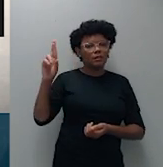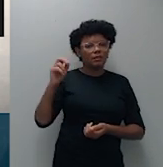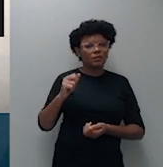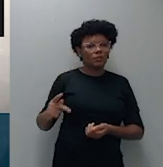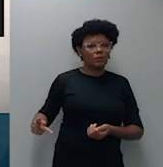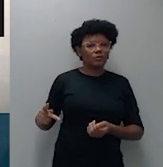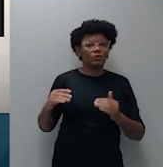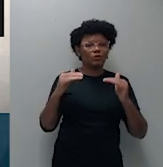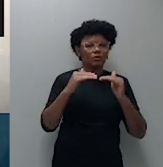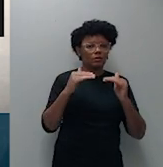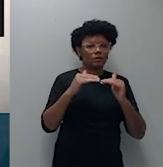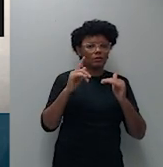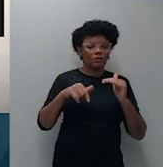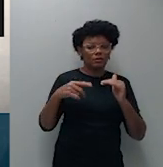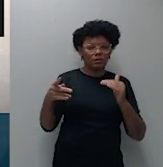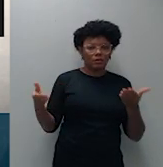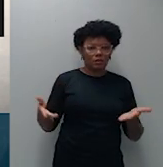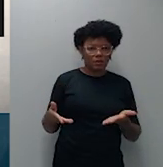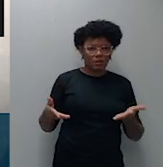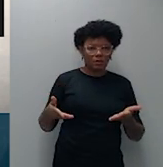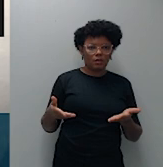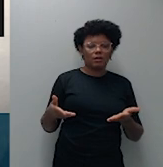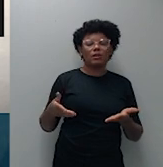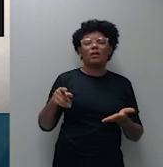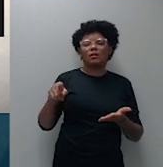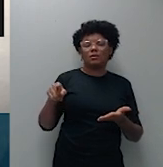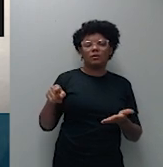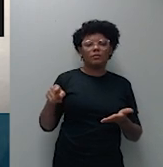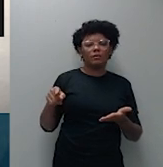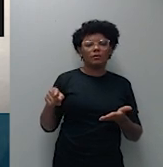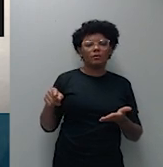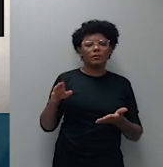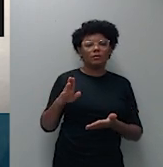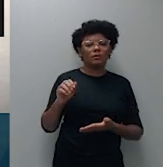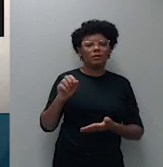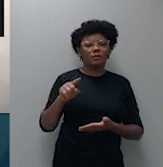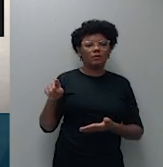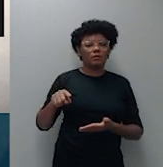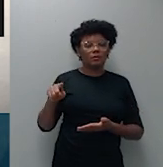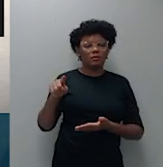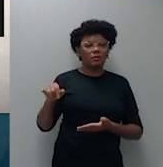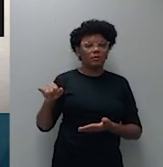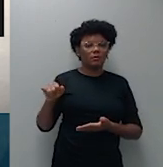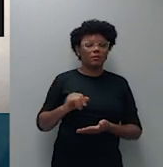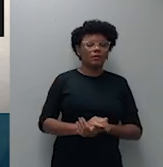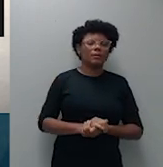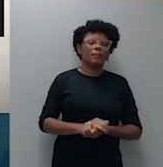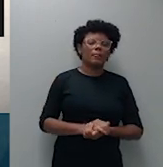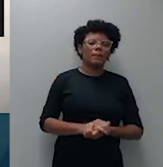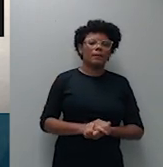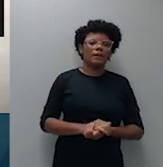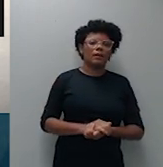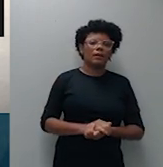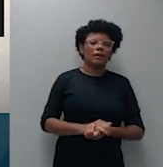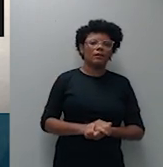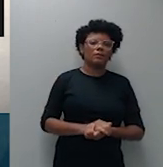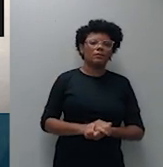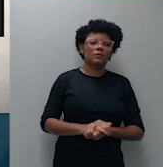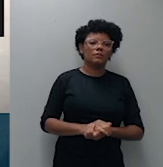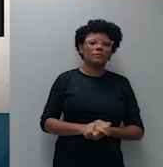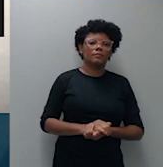Presidente eu estou de acordo com o voto ora apresentado pelo Ministro Marco buzzi e o motivo que me fez